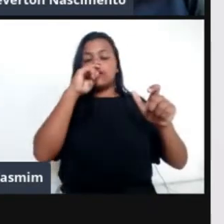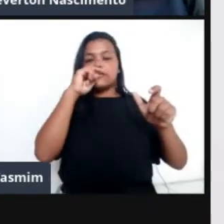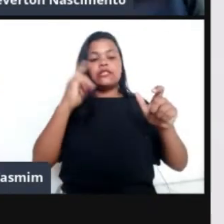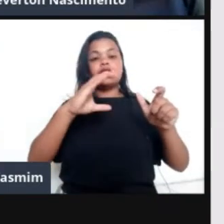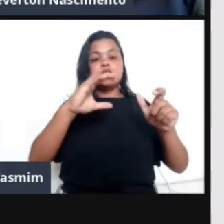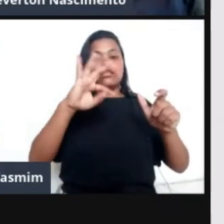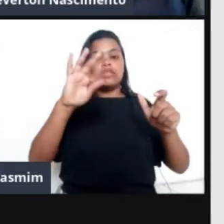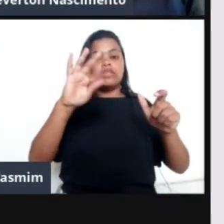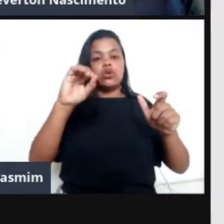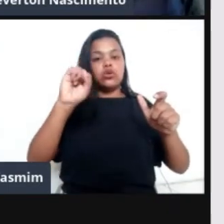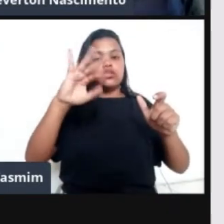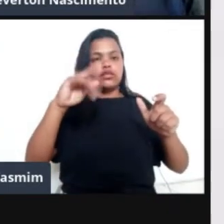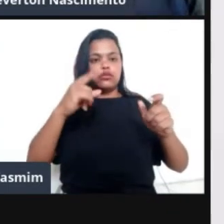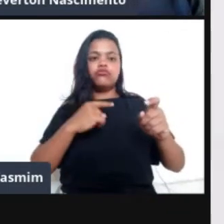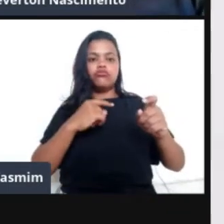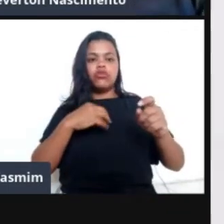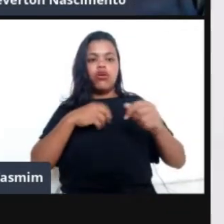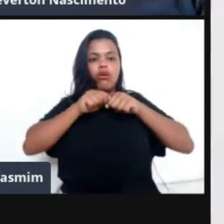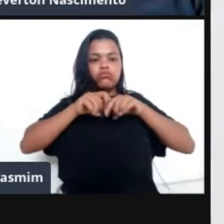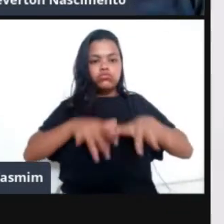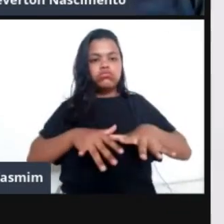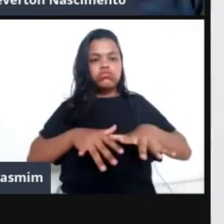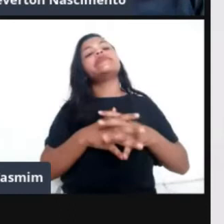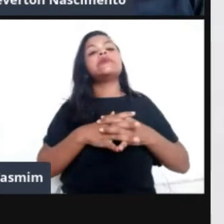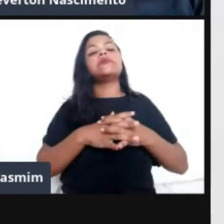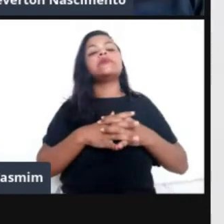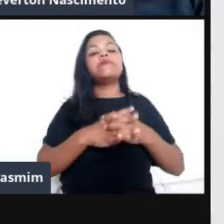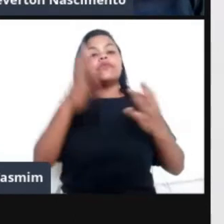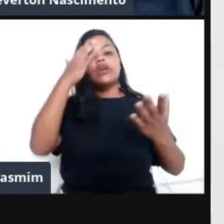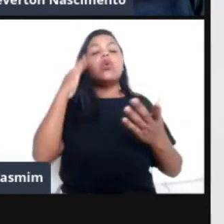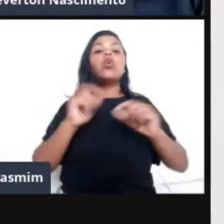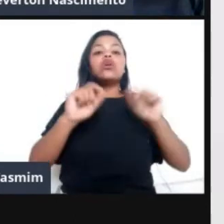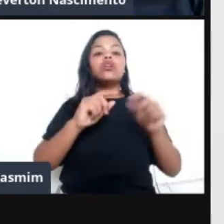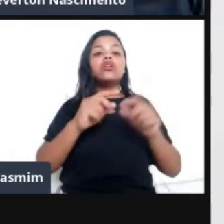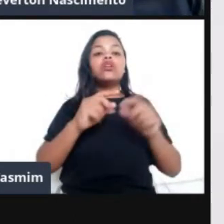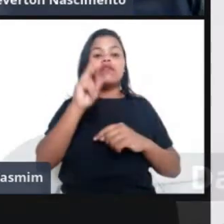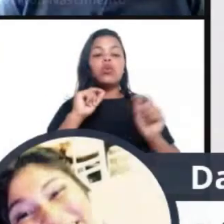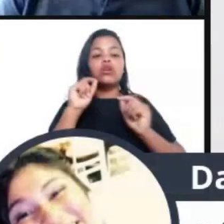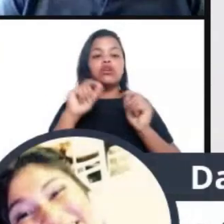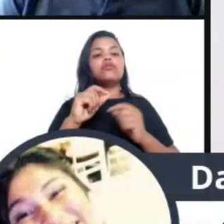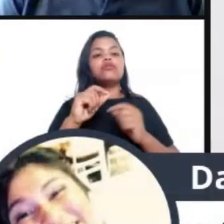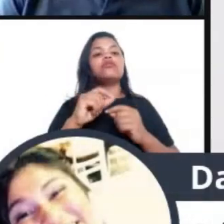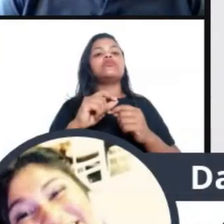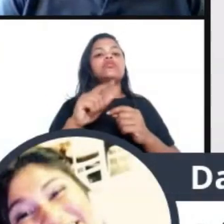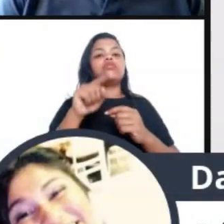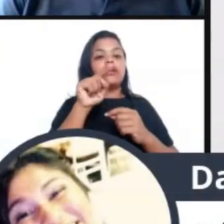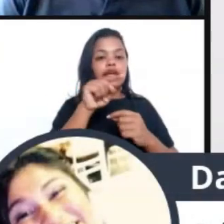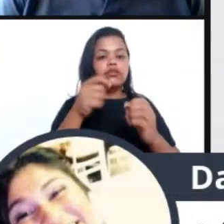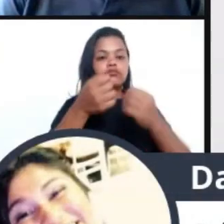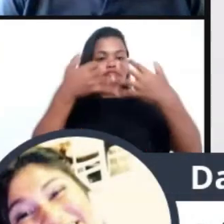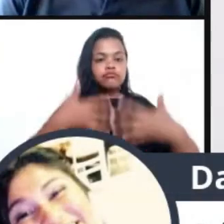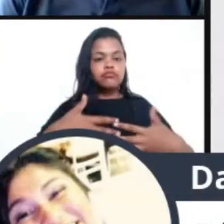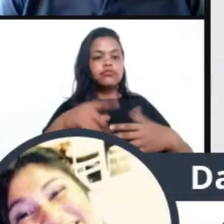quimiocinas. Então, o que a gente vê em grande quantidade é interleucina 6, TNF, IL-8,